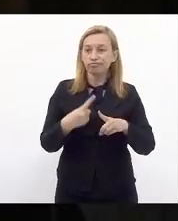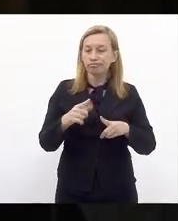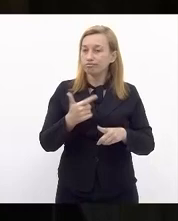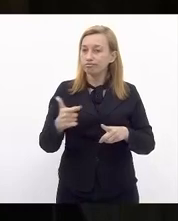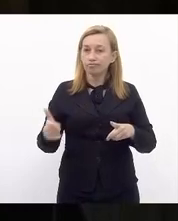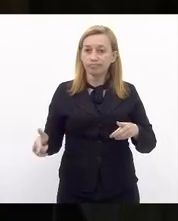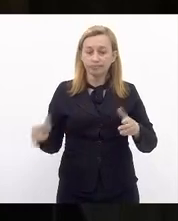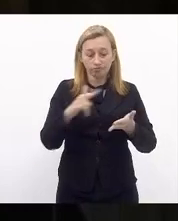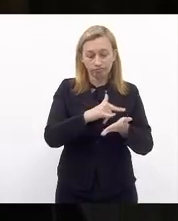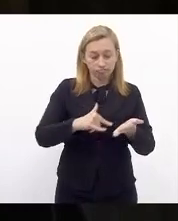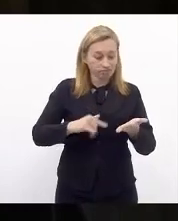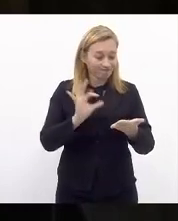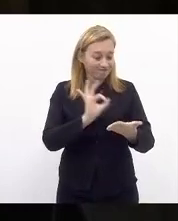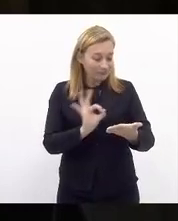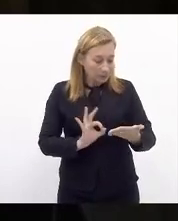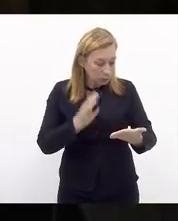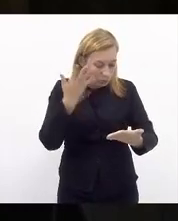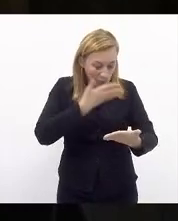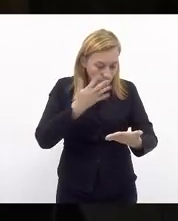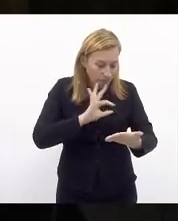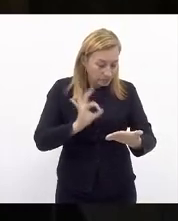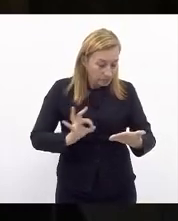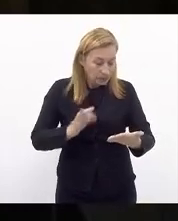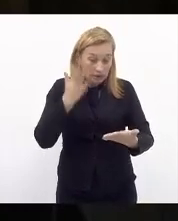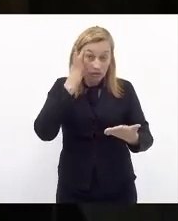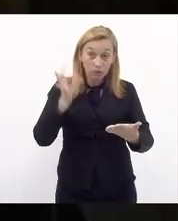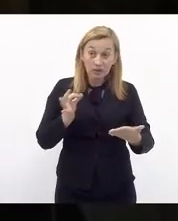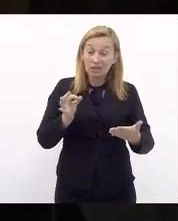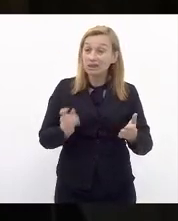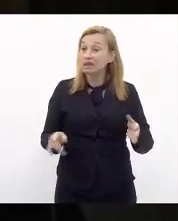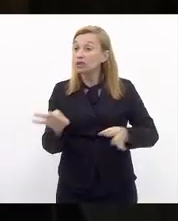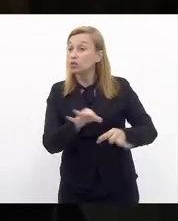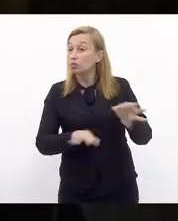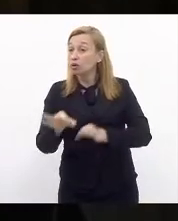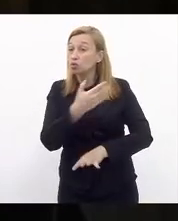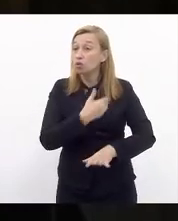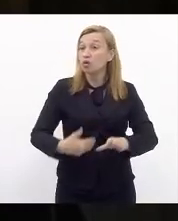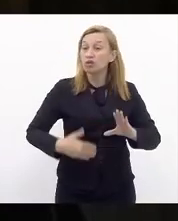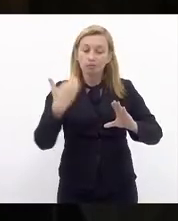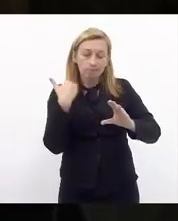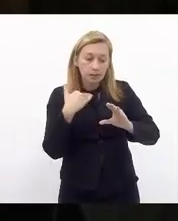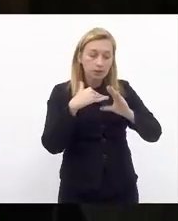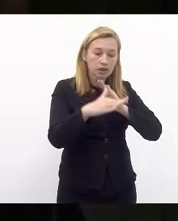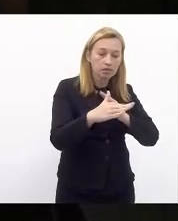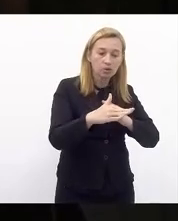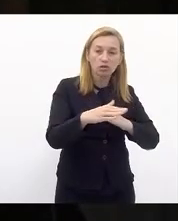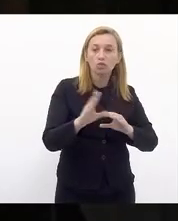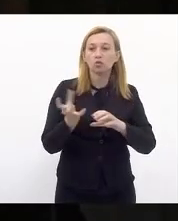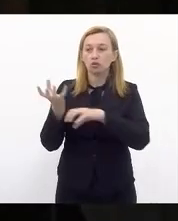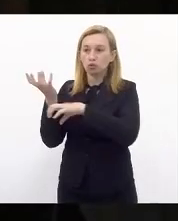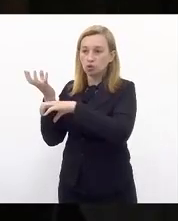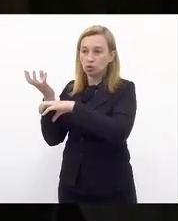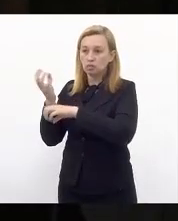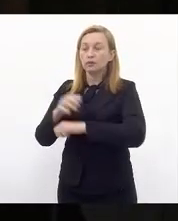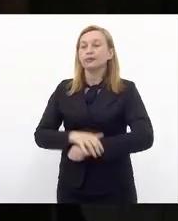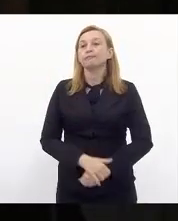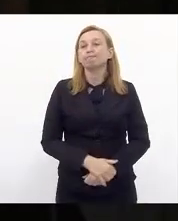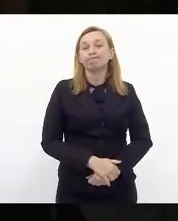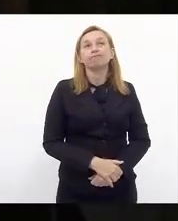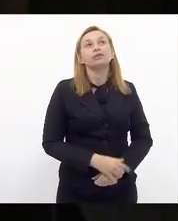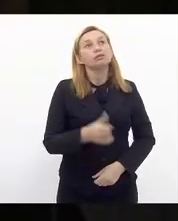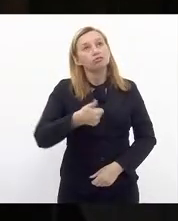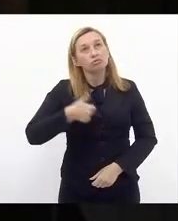consta nenhum dos documentos e eu não sei se está no plano que o governo encaminhou para o Congresso Nacional